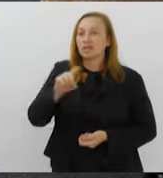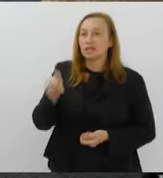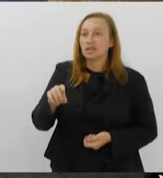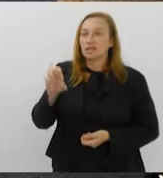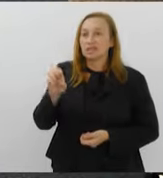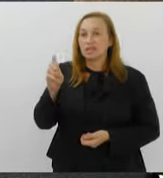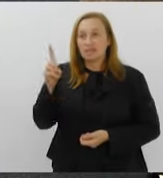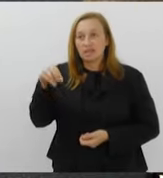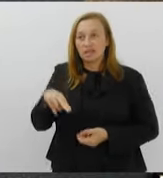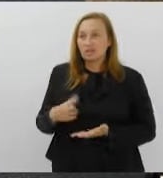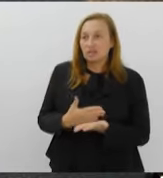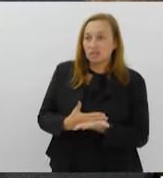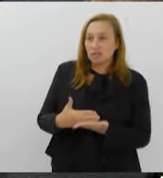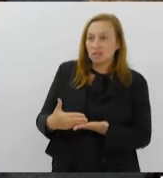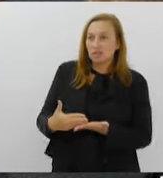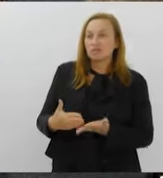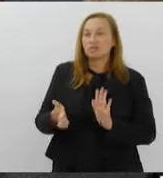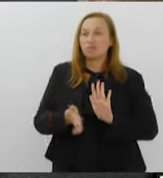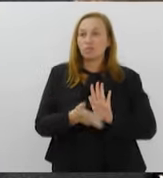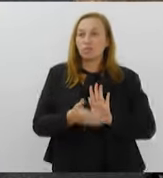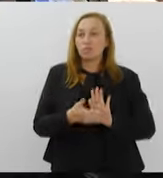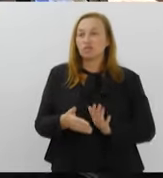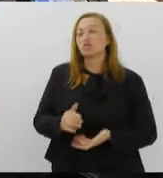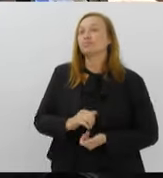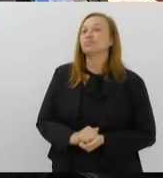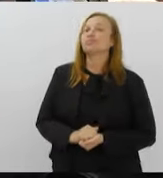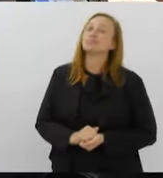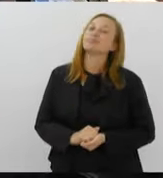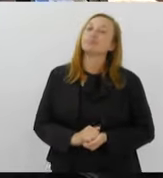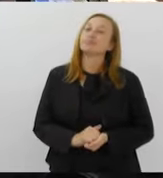sido a proponente dessa procuradoria.